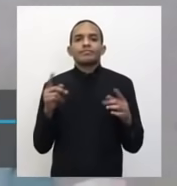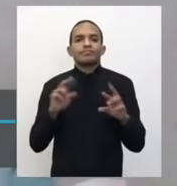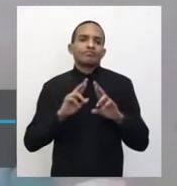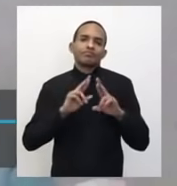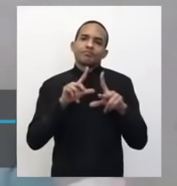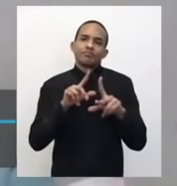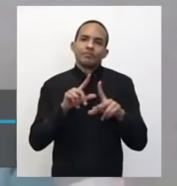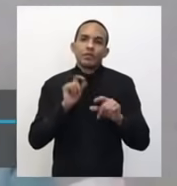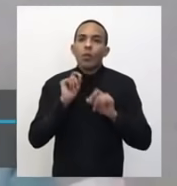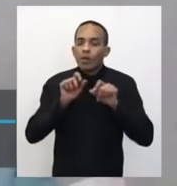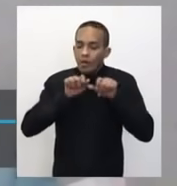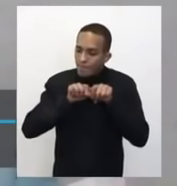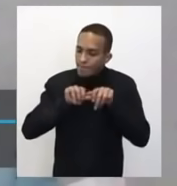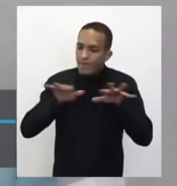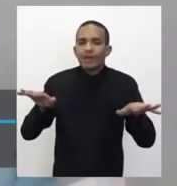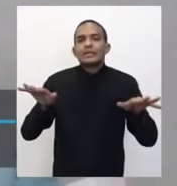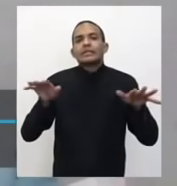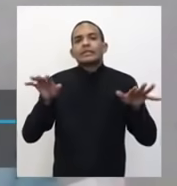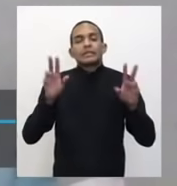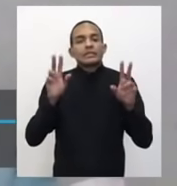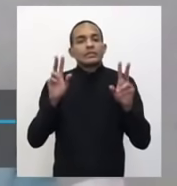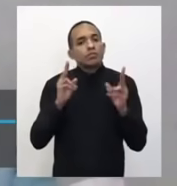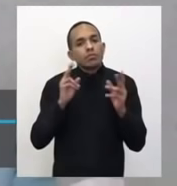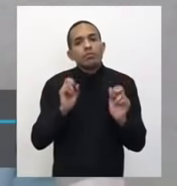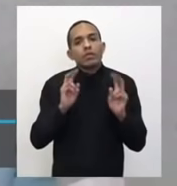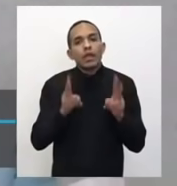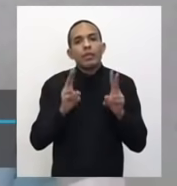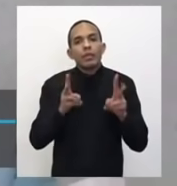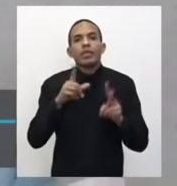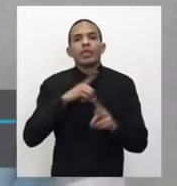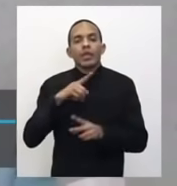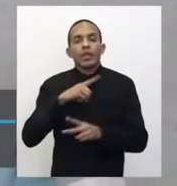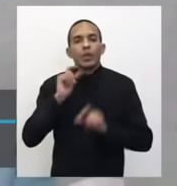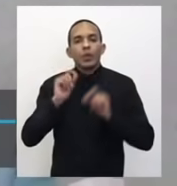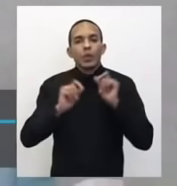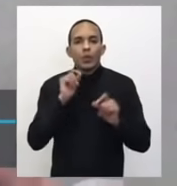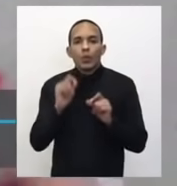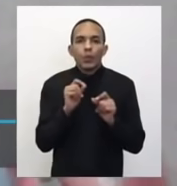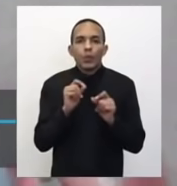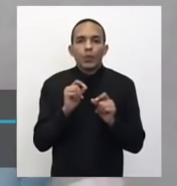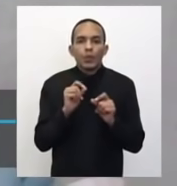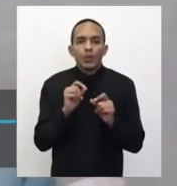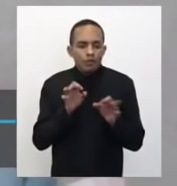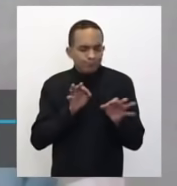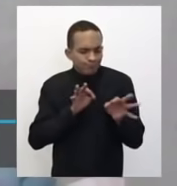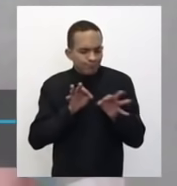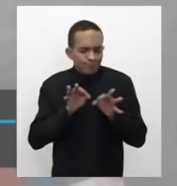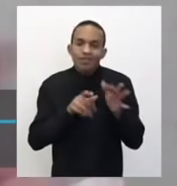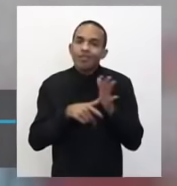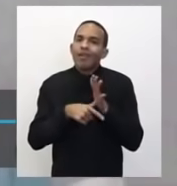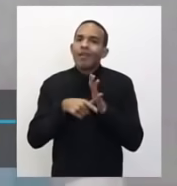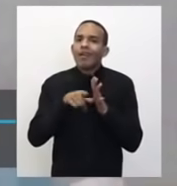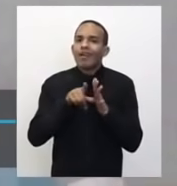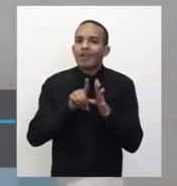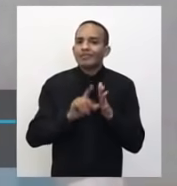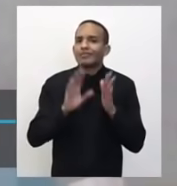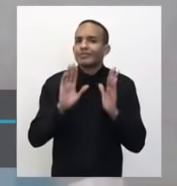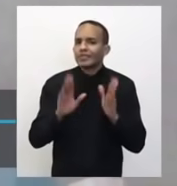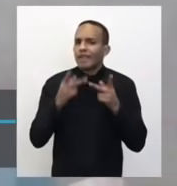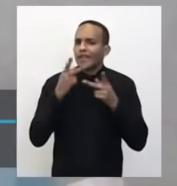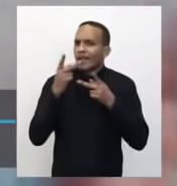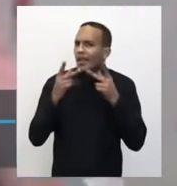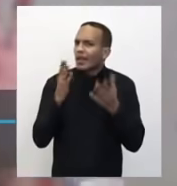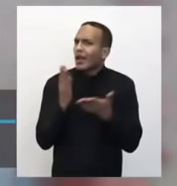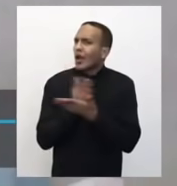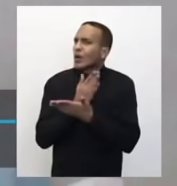Um conteúdo viral, ele muitas vezes é bem pensado, ele é planejado, como já foi dito por alguns alunos